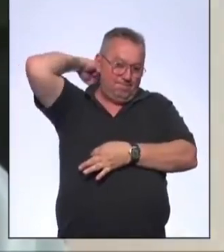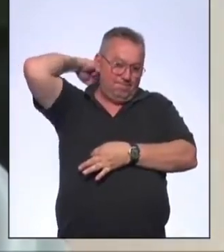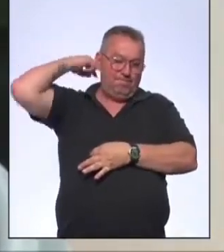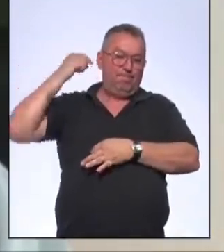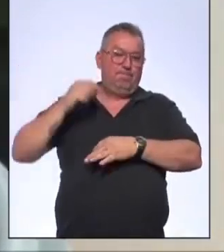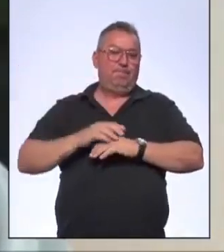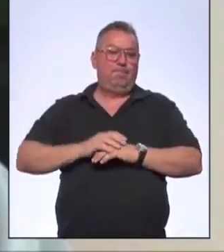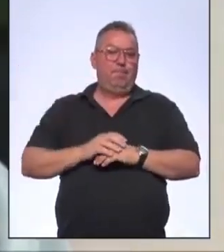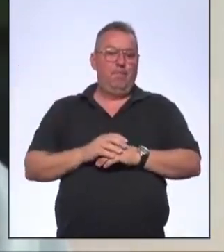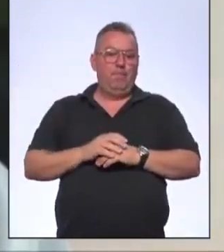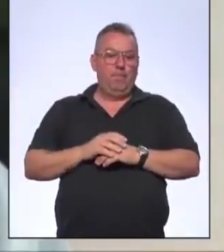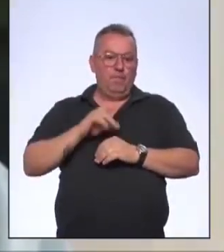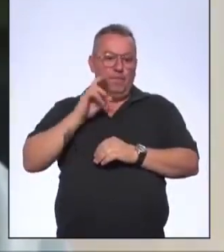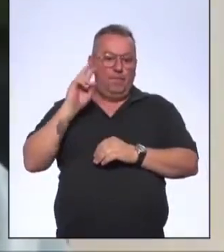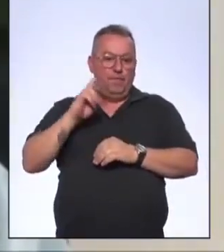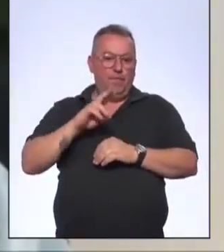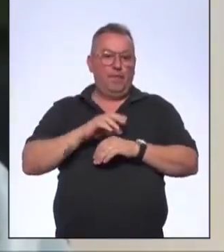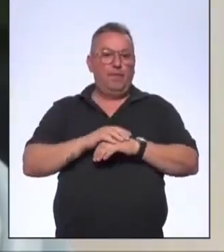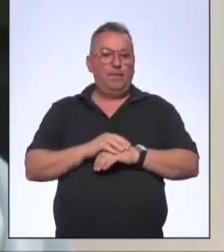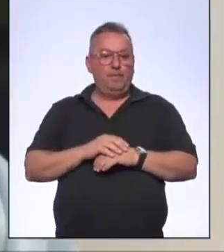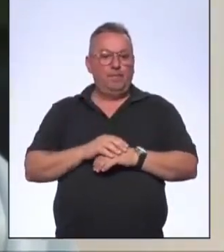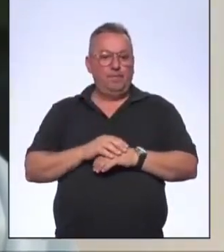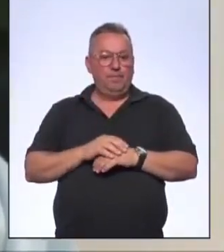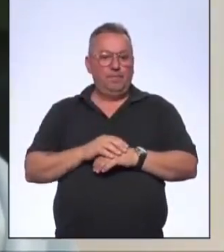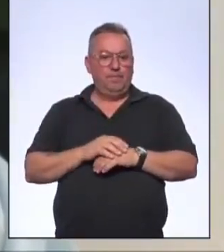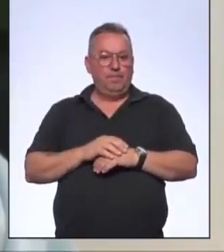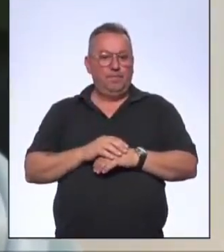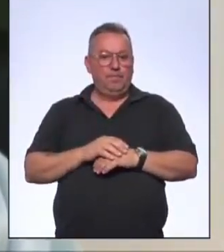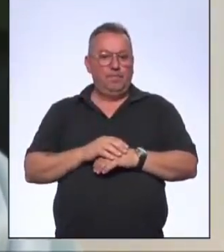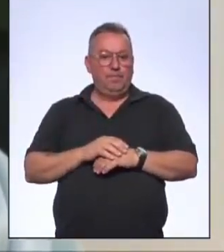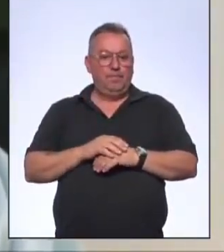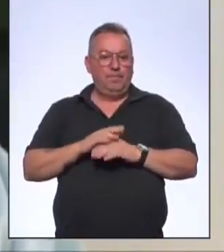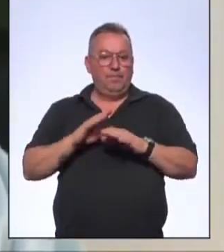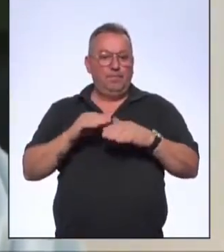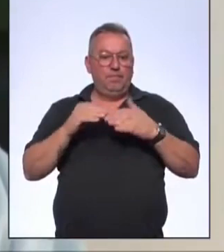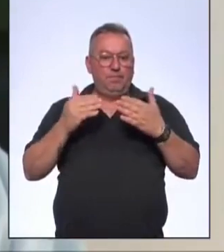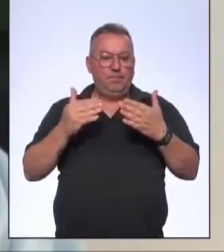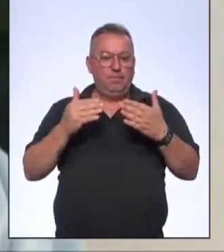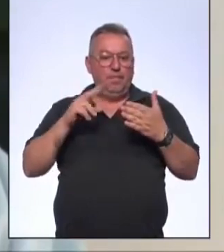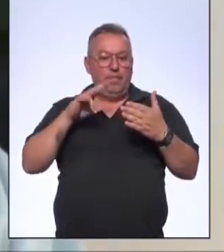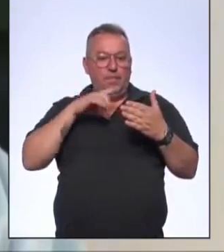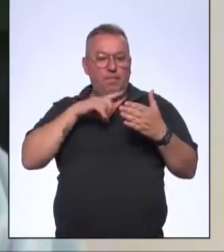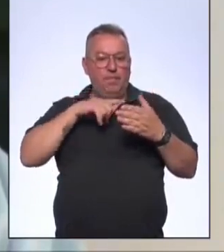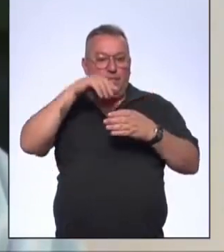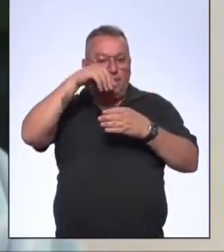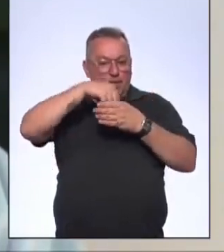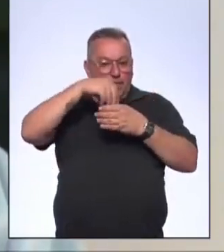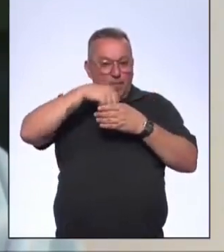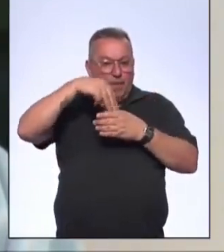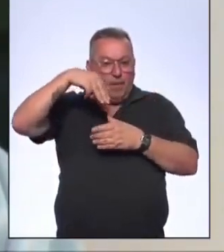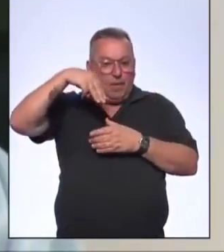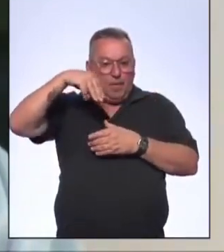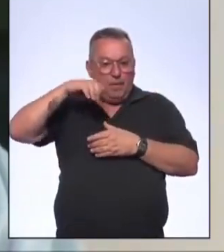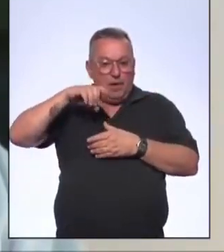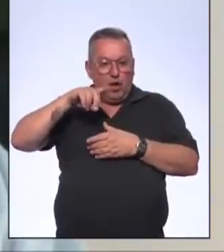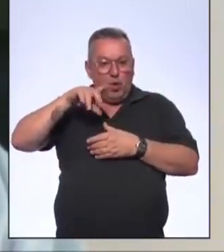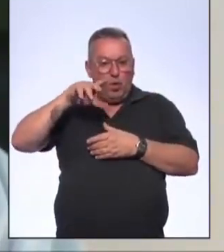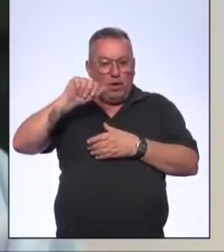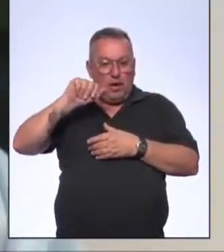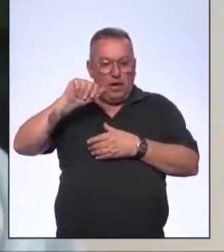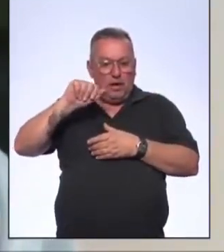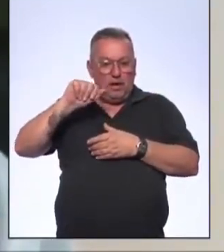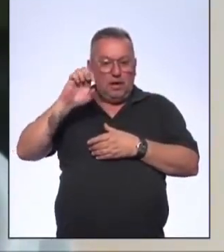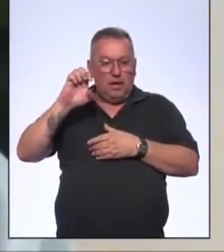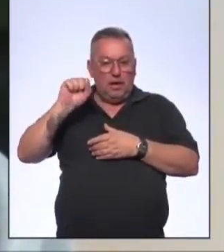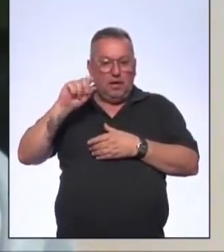bom? O pessoal chama de espinha, né? Então, vai ter aqui dentro uma medula espinhal, que é